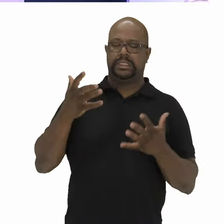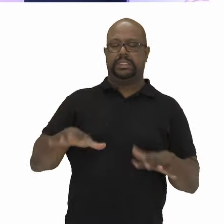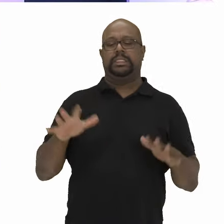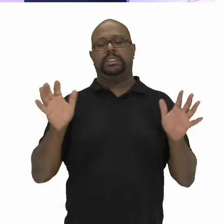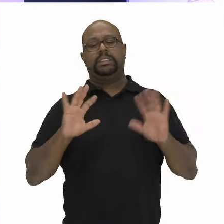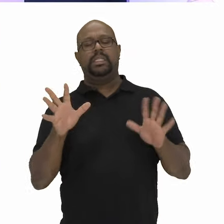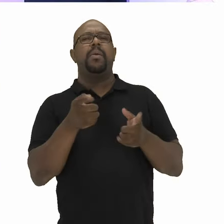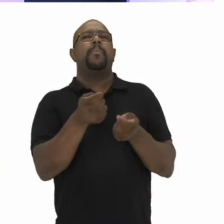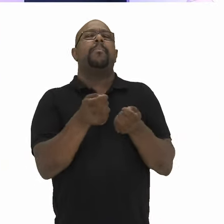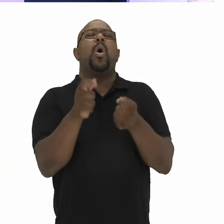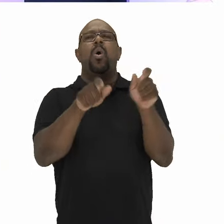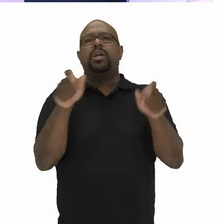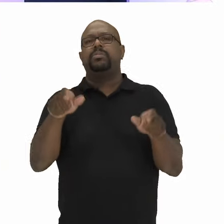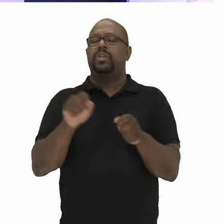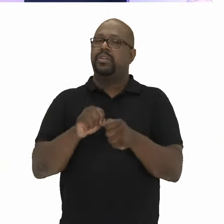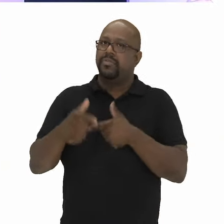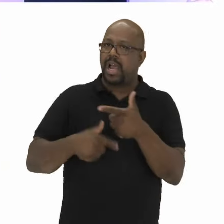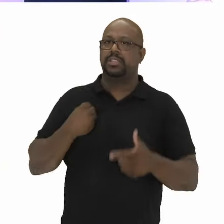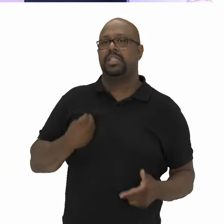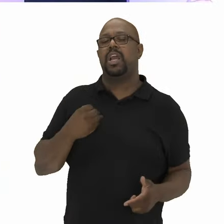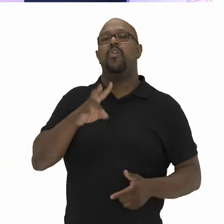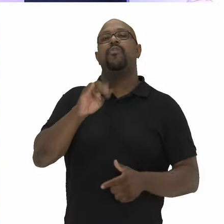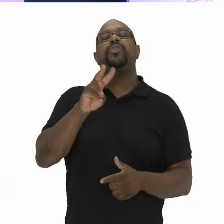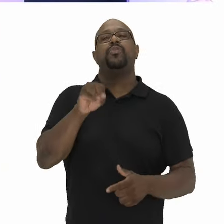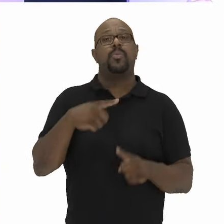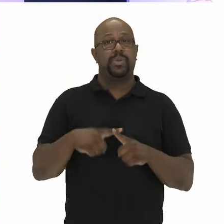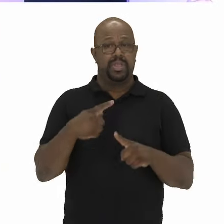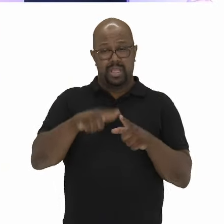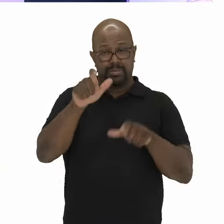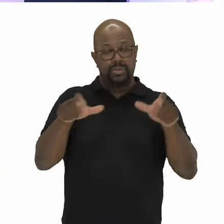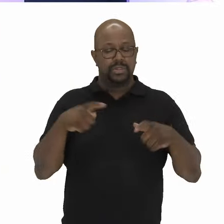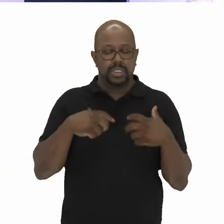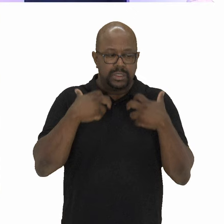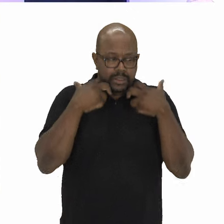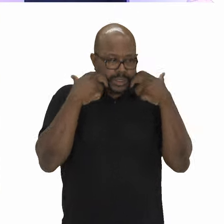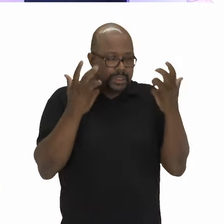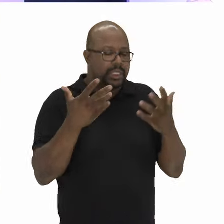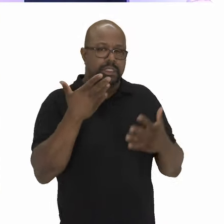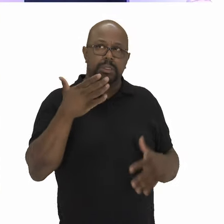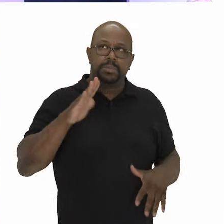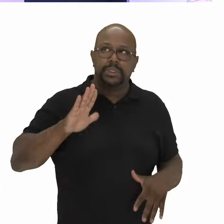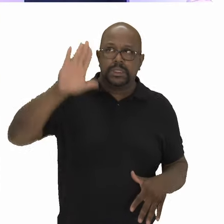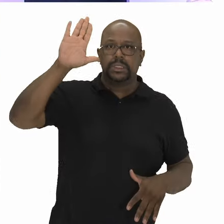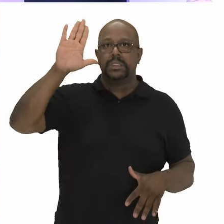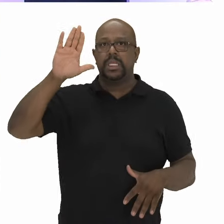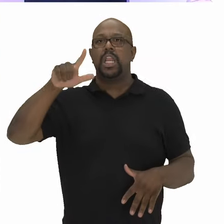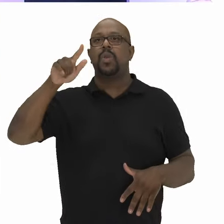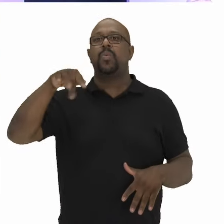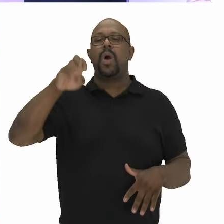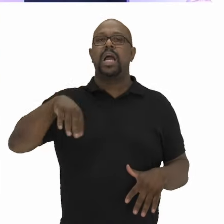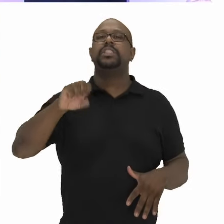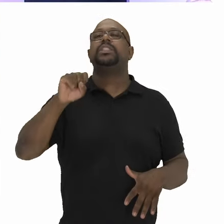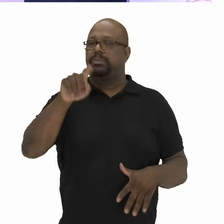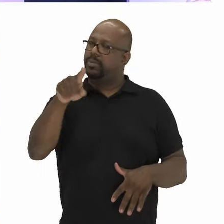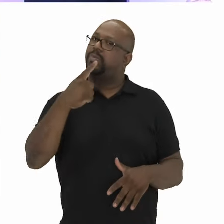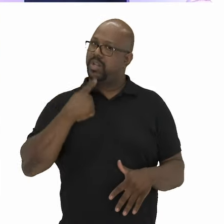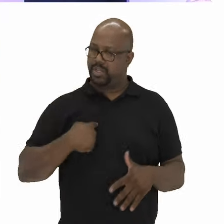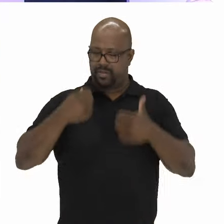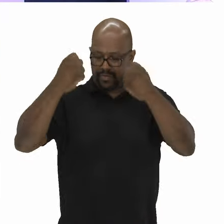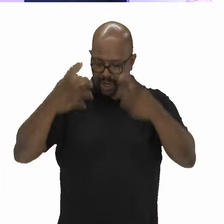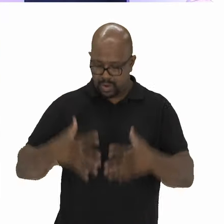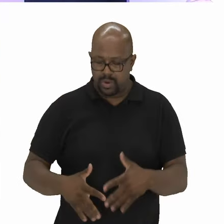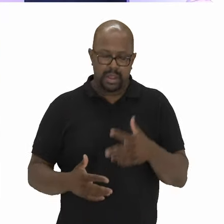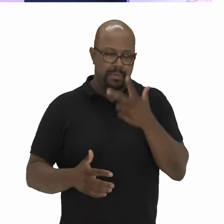rejeitada e por isso que pouca gente faz ao vivo porque as pessoas elas têm vergonha de pedir linguagem simples por essa razão